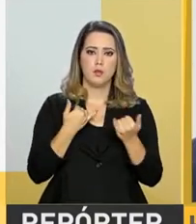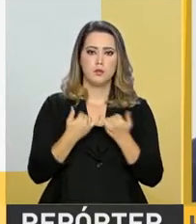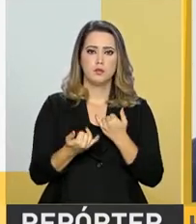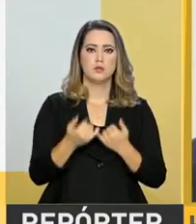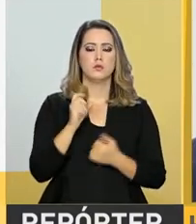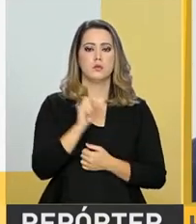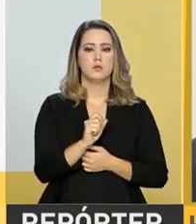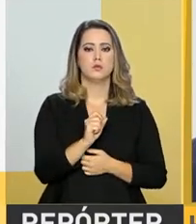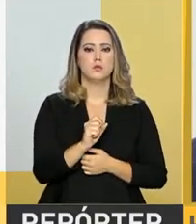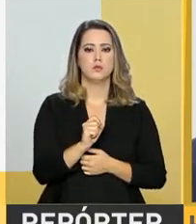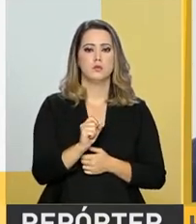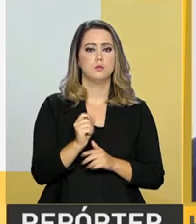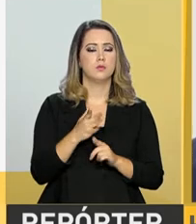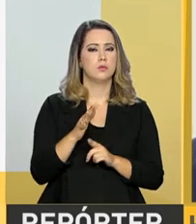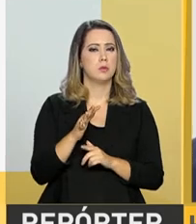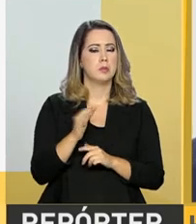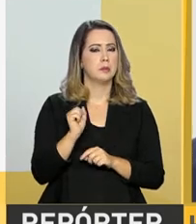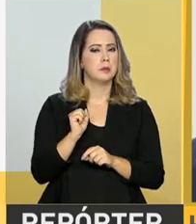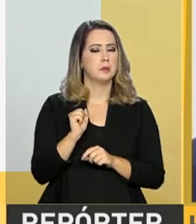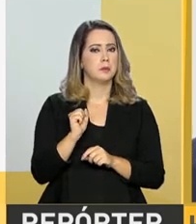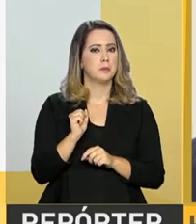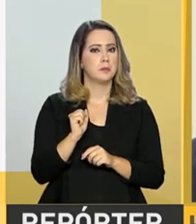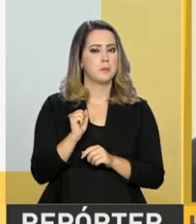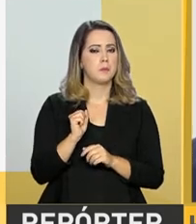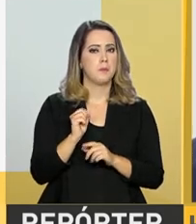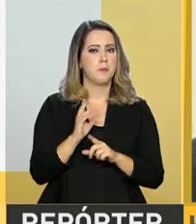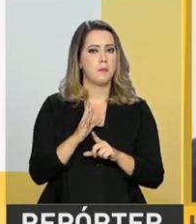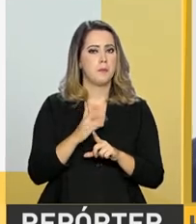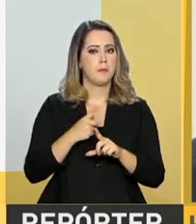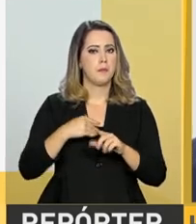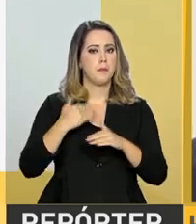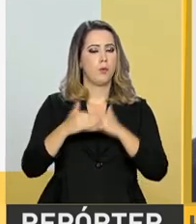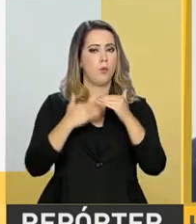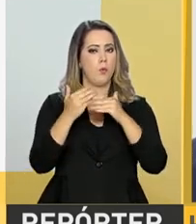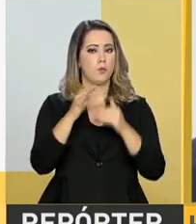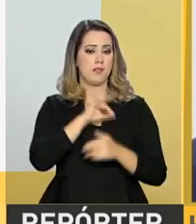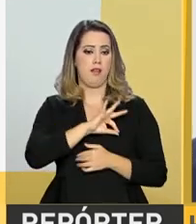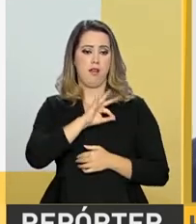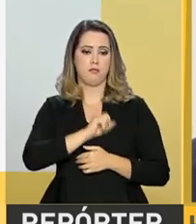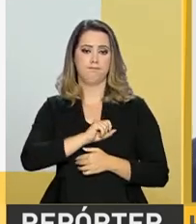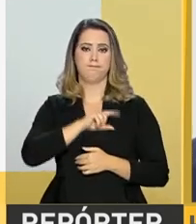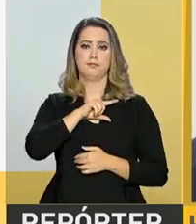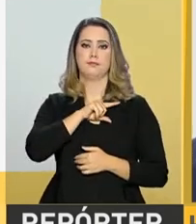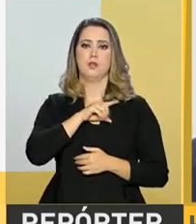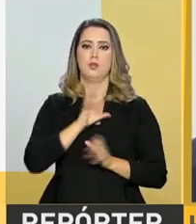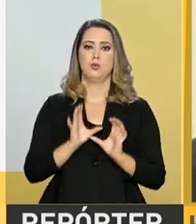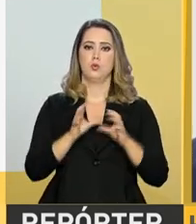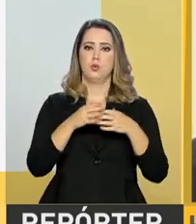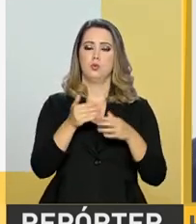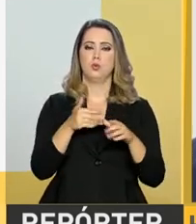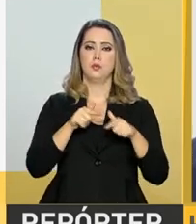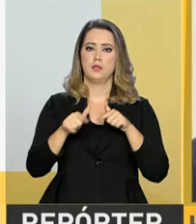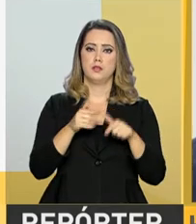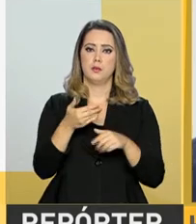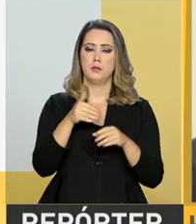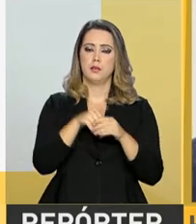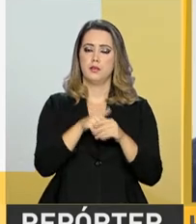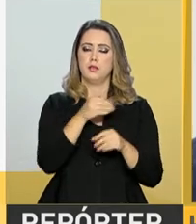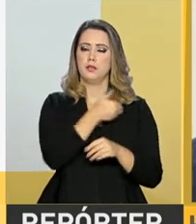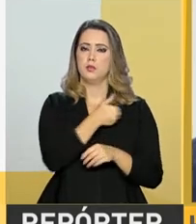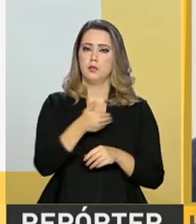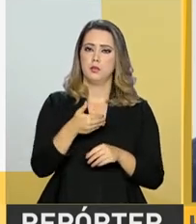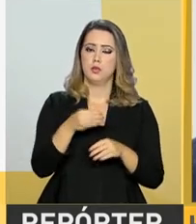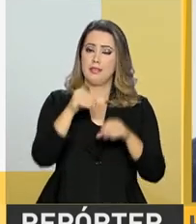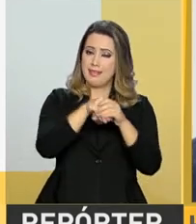o adiamento do aumento dos servidores públicos, nós temos a tributação sobre